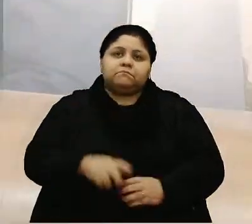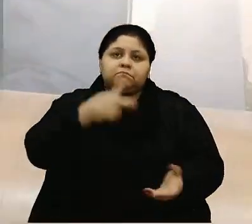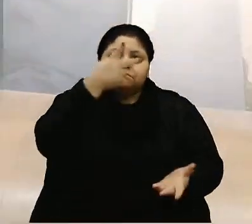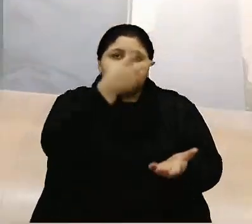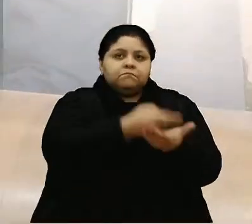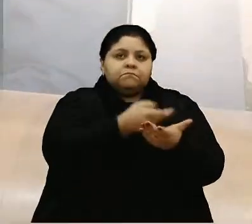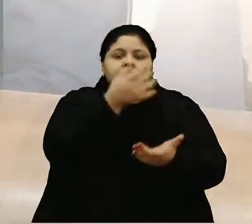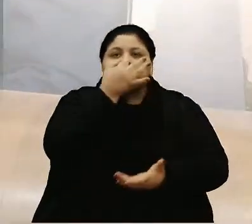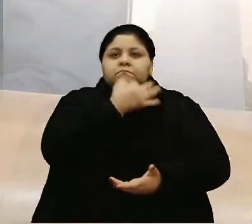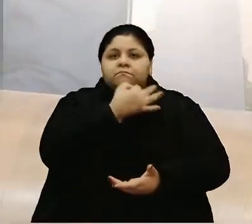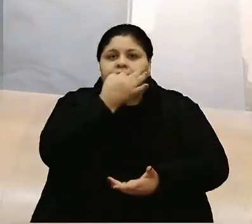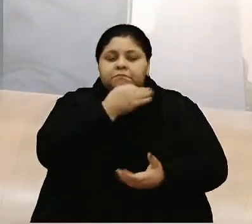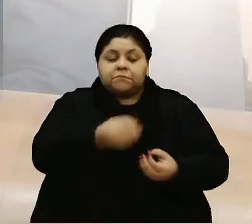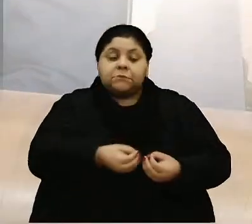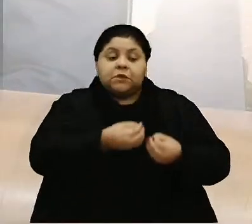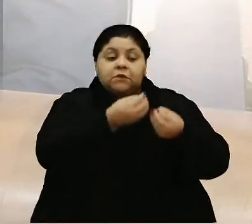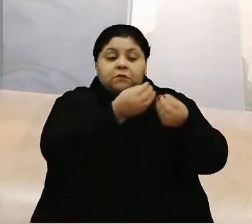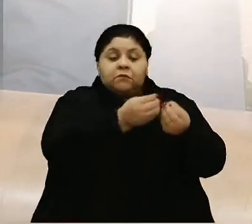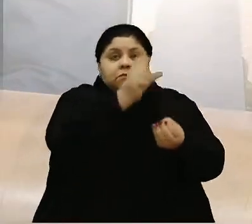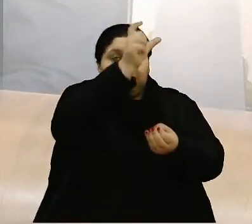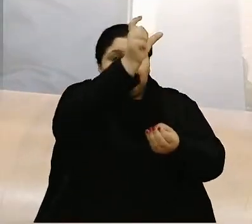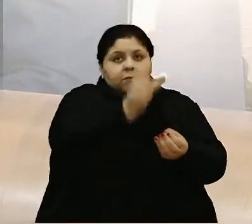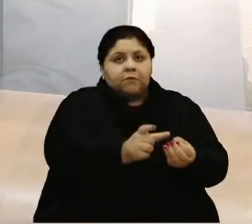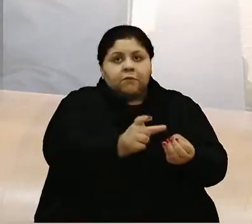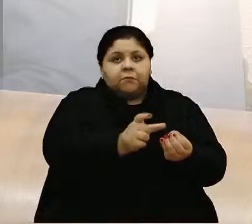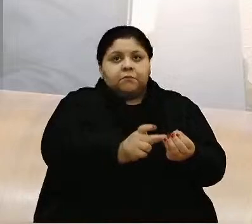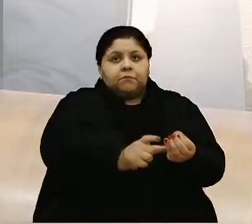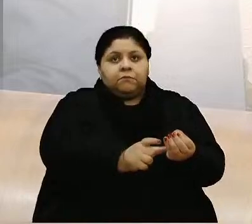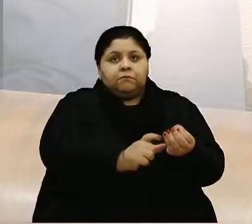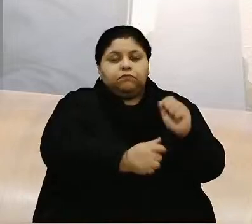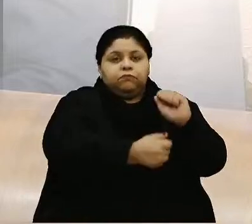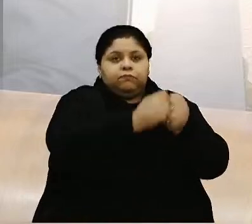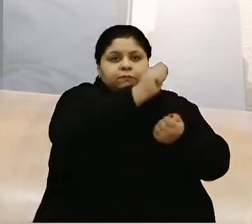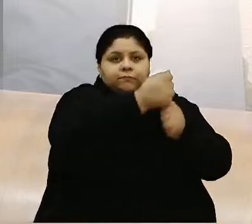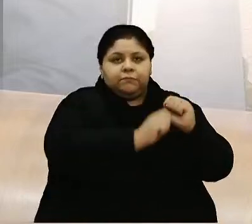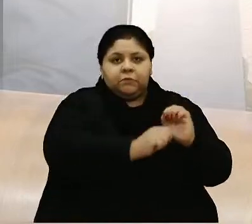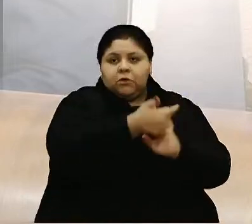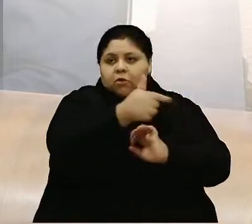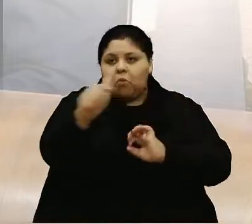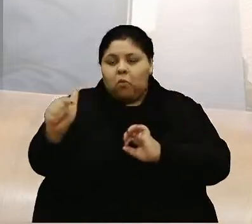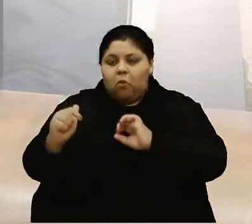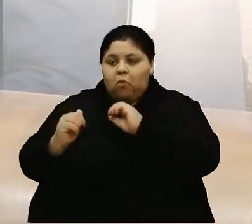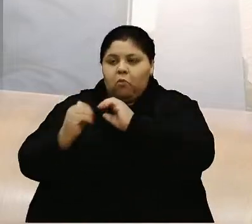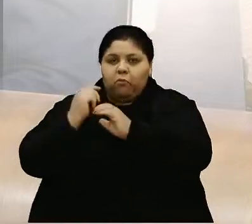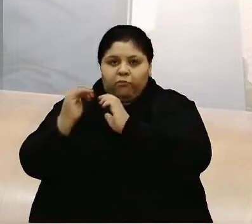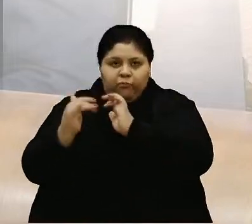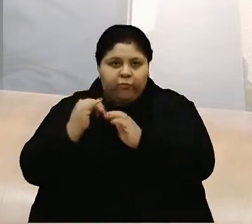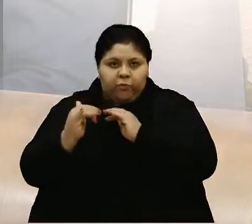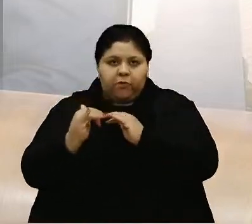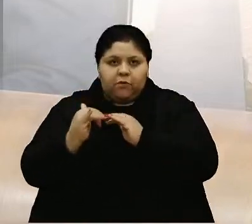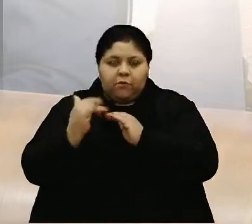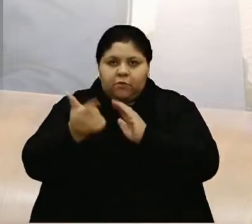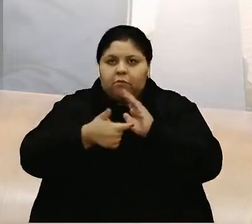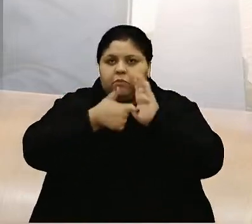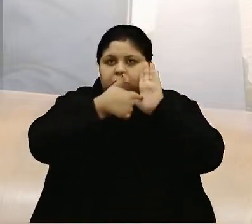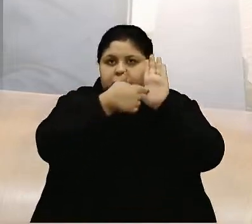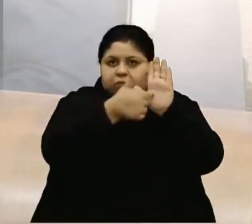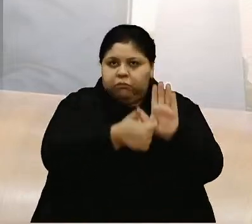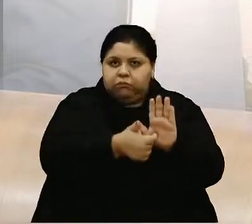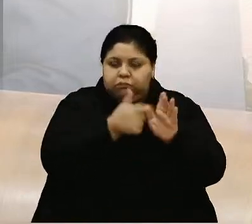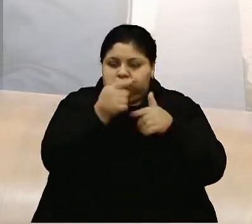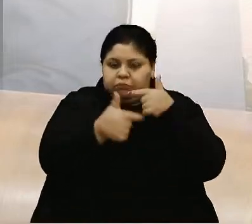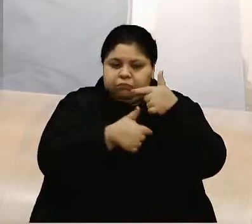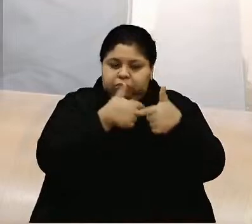do Sul é concedido a pessoas, entidades ou movimentos que se destaquem em